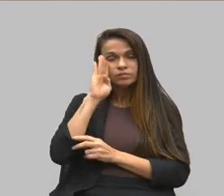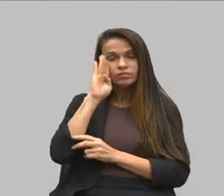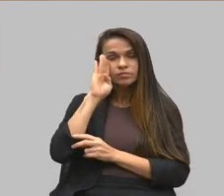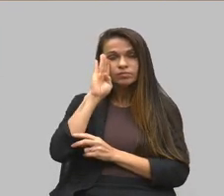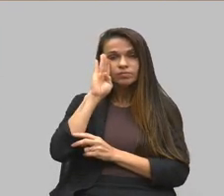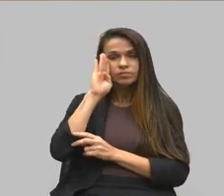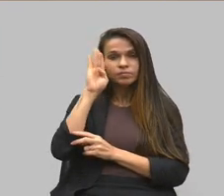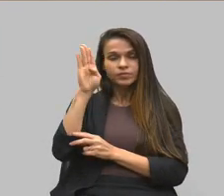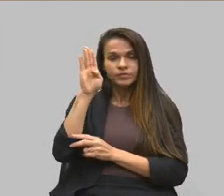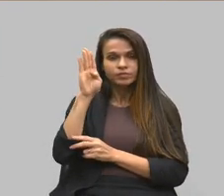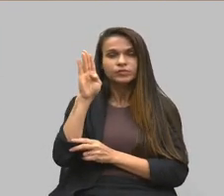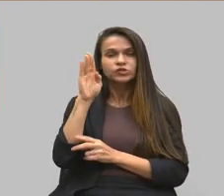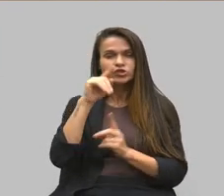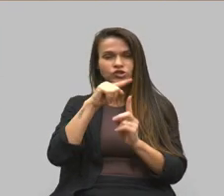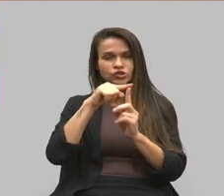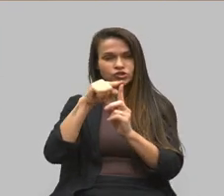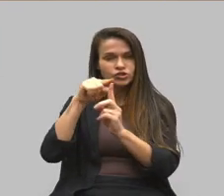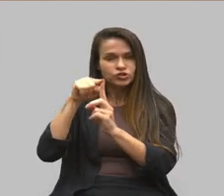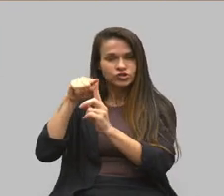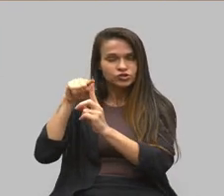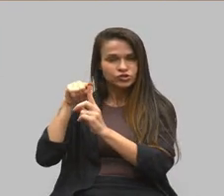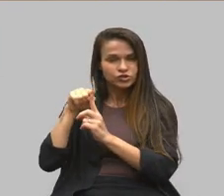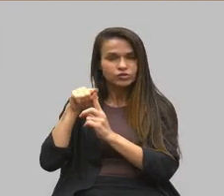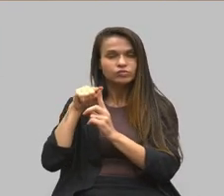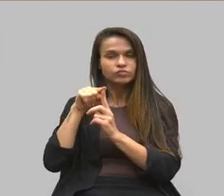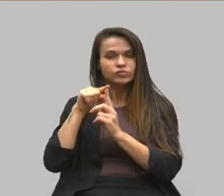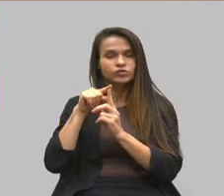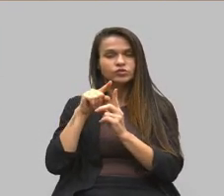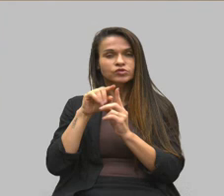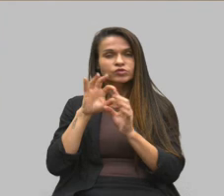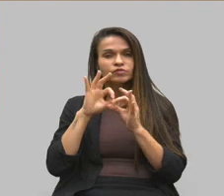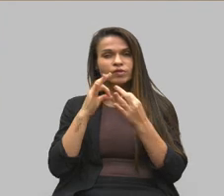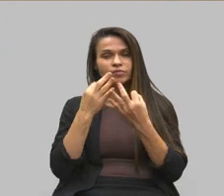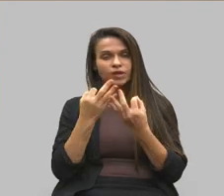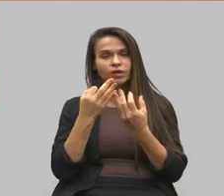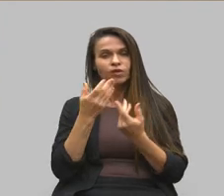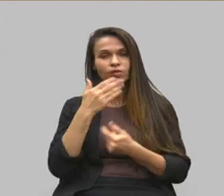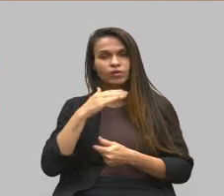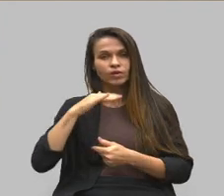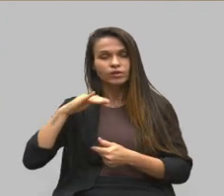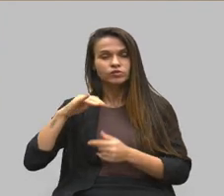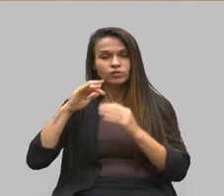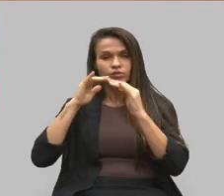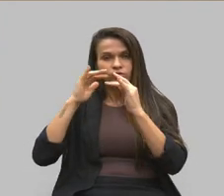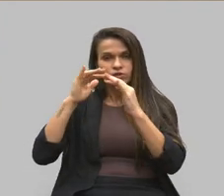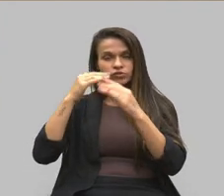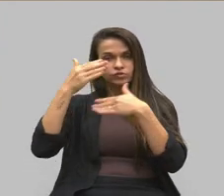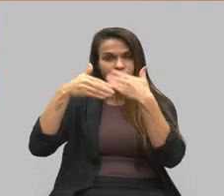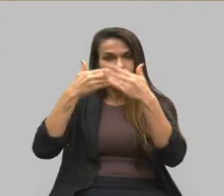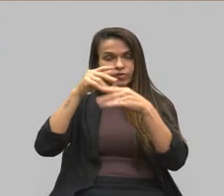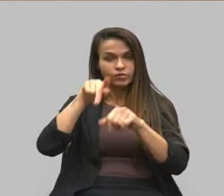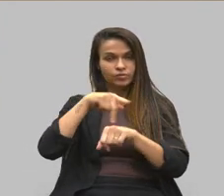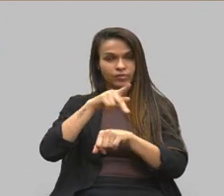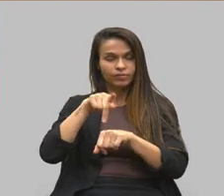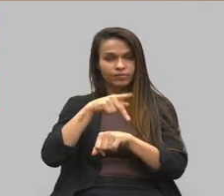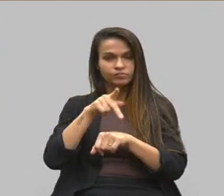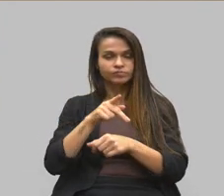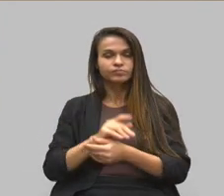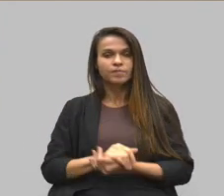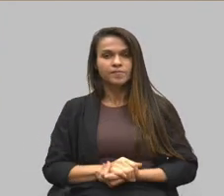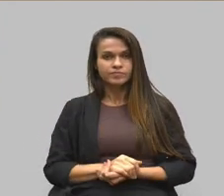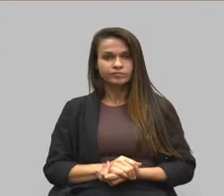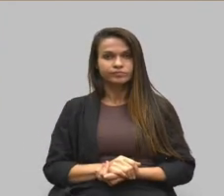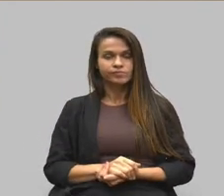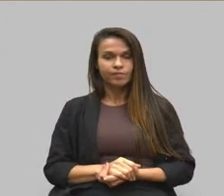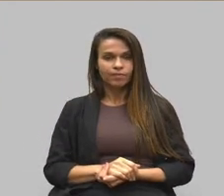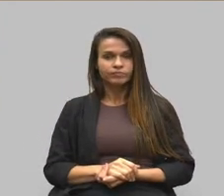funcionais de famílias eh de crianças com transtornos do neurodesenvolvimento no país né então assim a